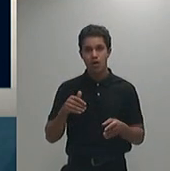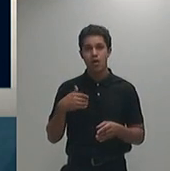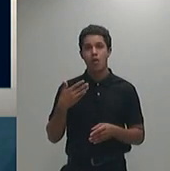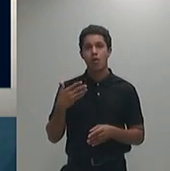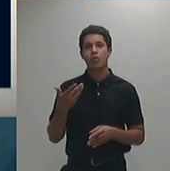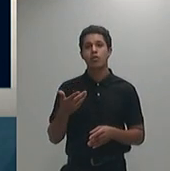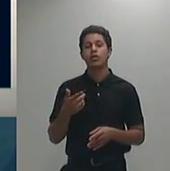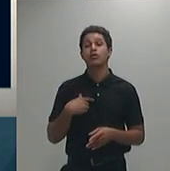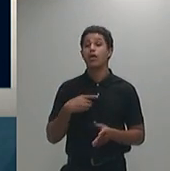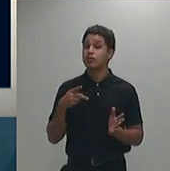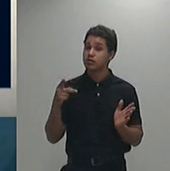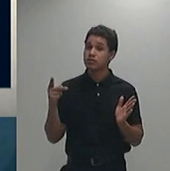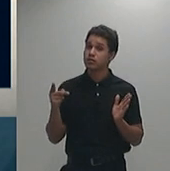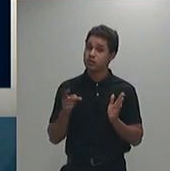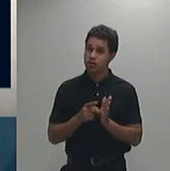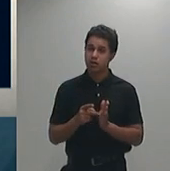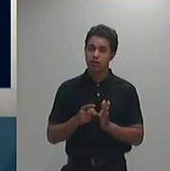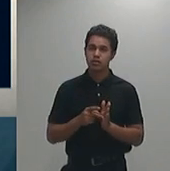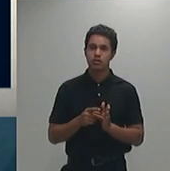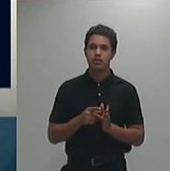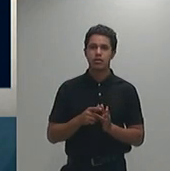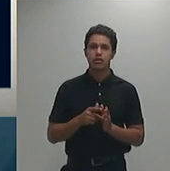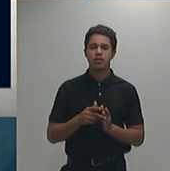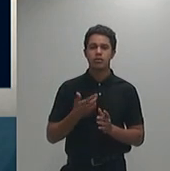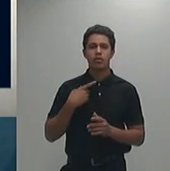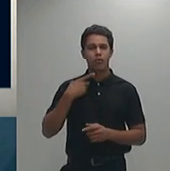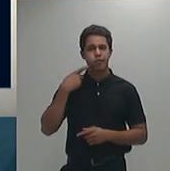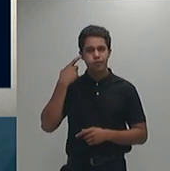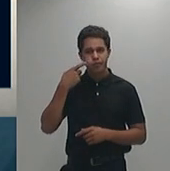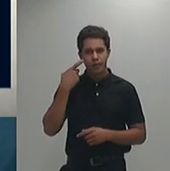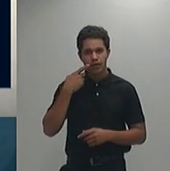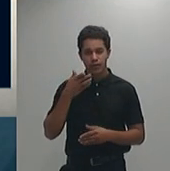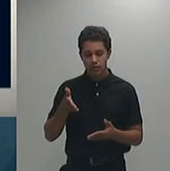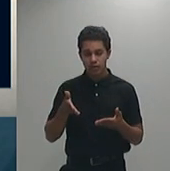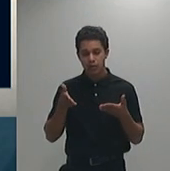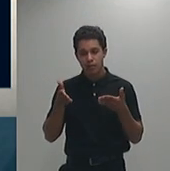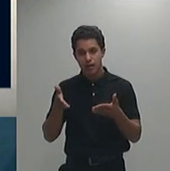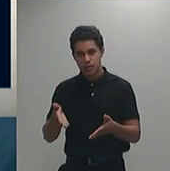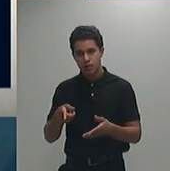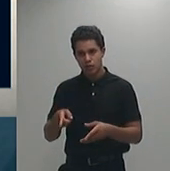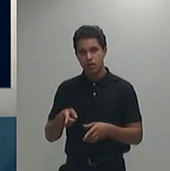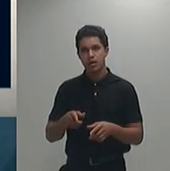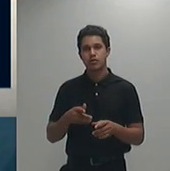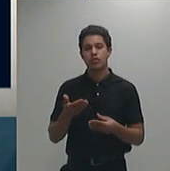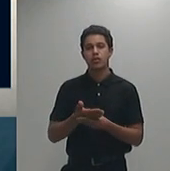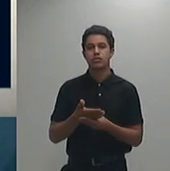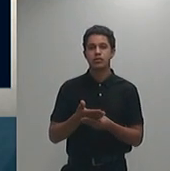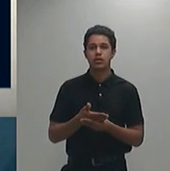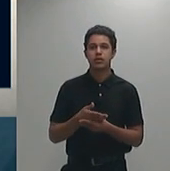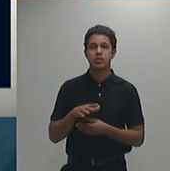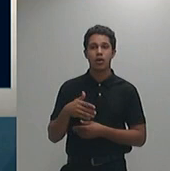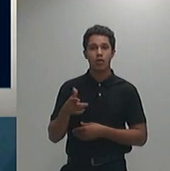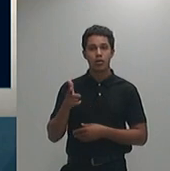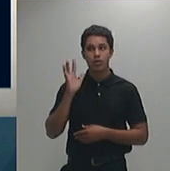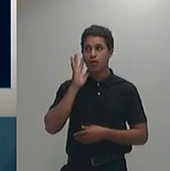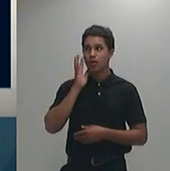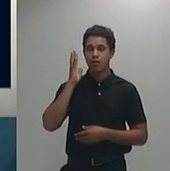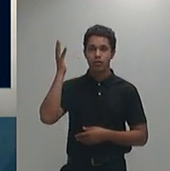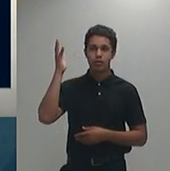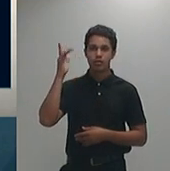a legitimação passiva dos Advogados que atuaram na ação em que proferida a decisão